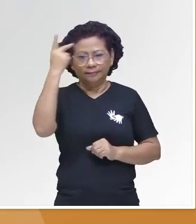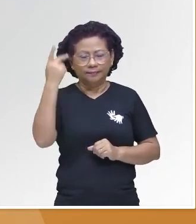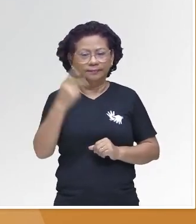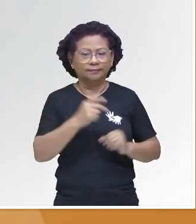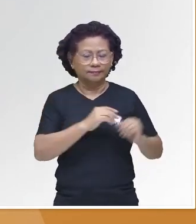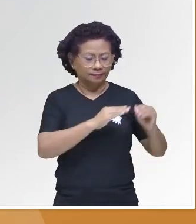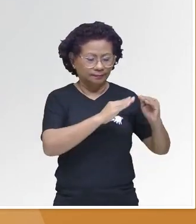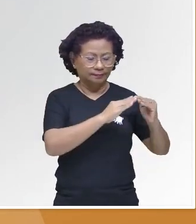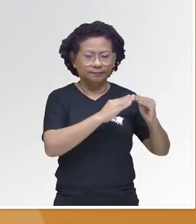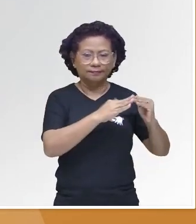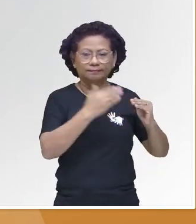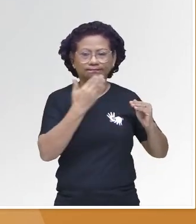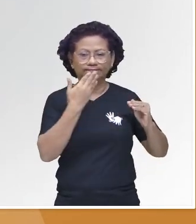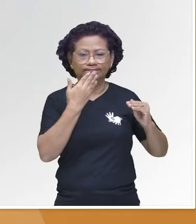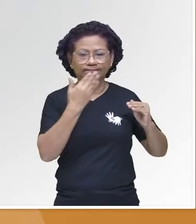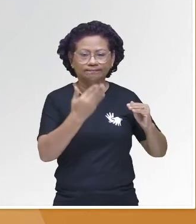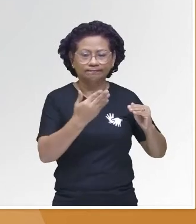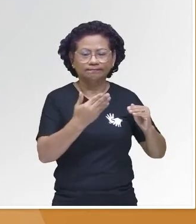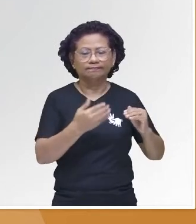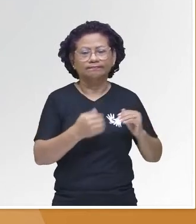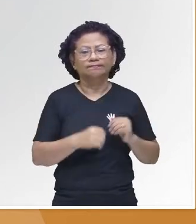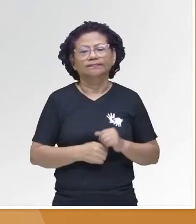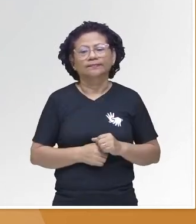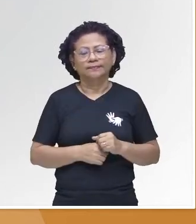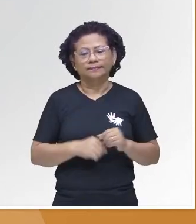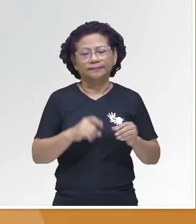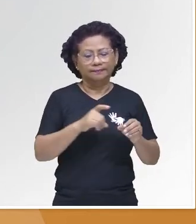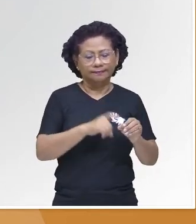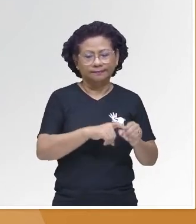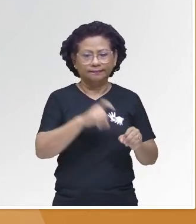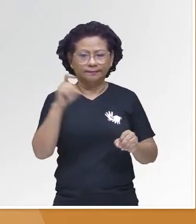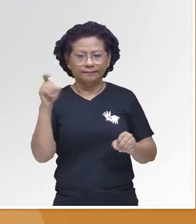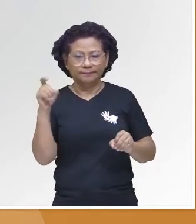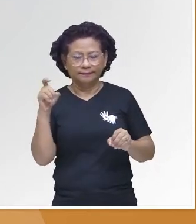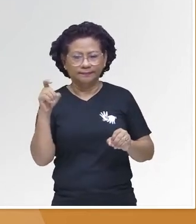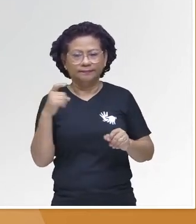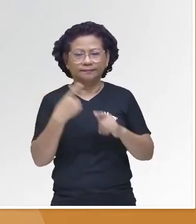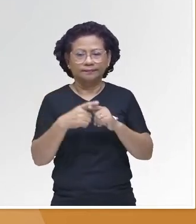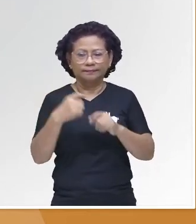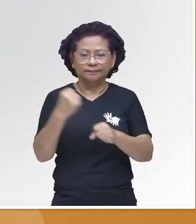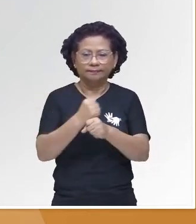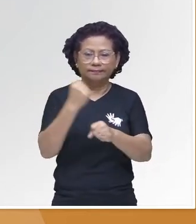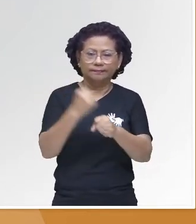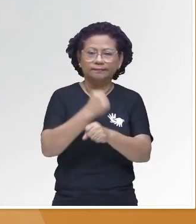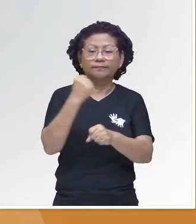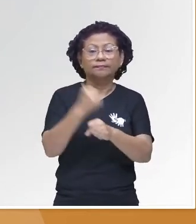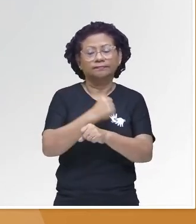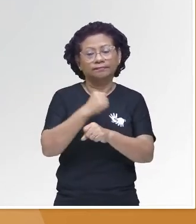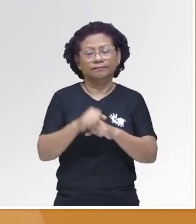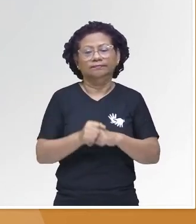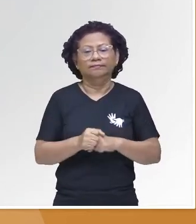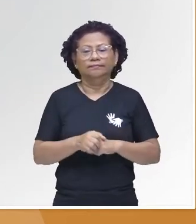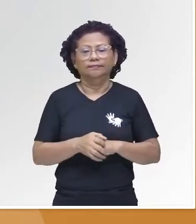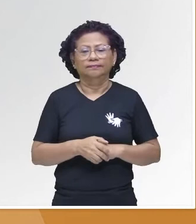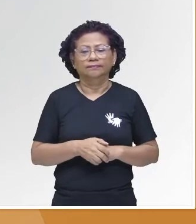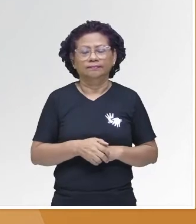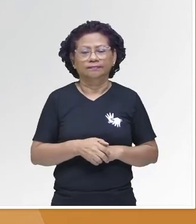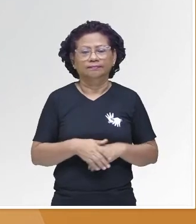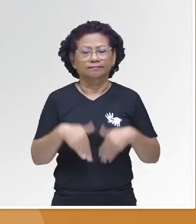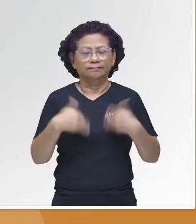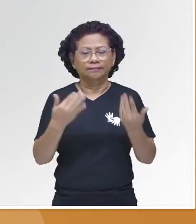áreas próximas, podem ter que sair dessa área por conta da construção, tá? Então, a